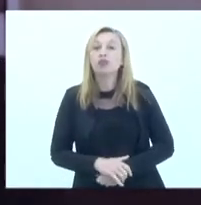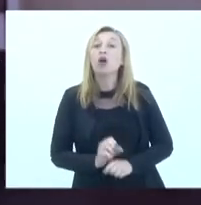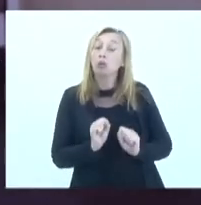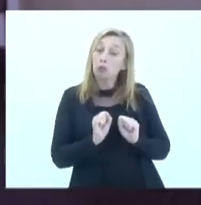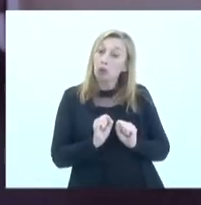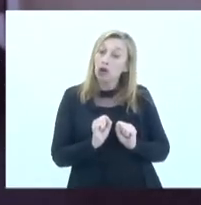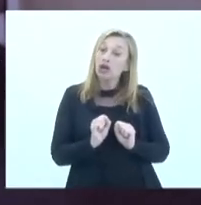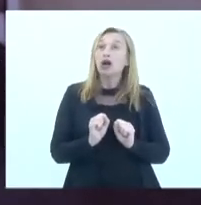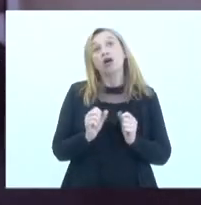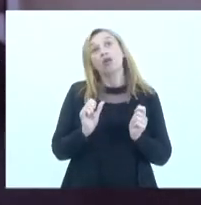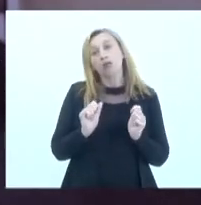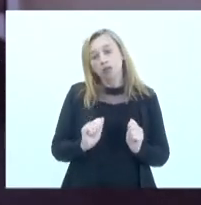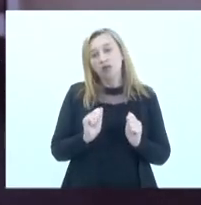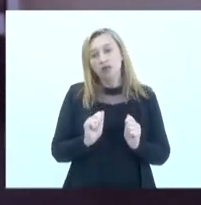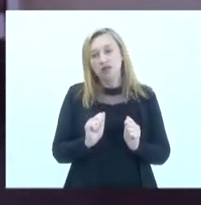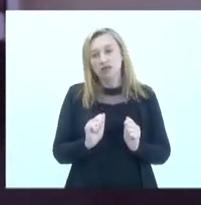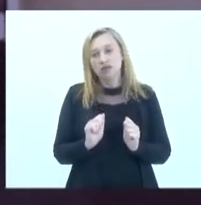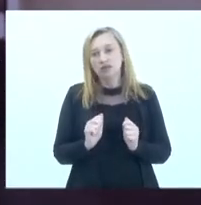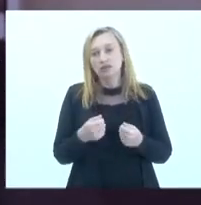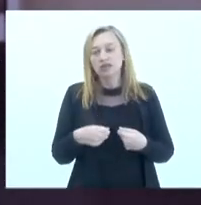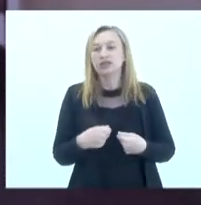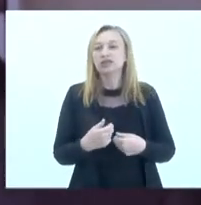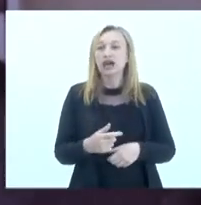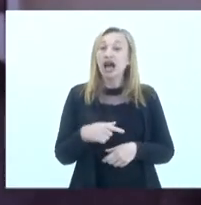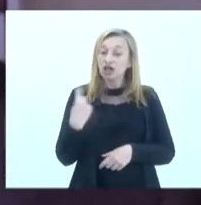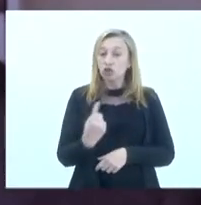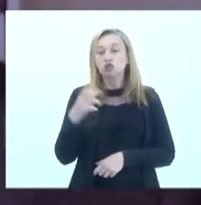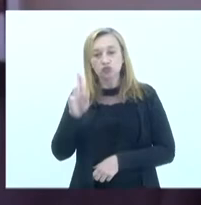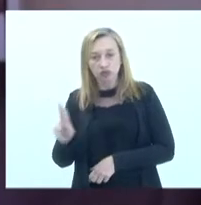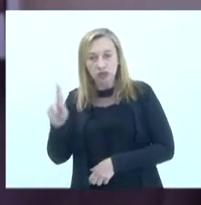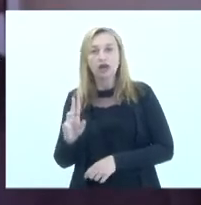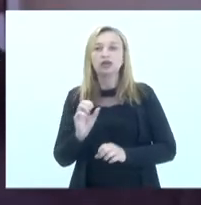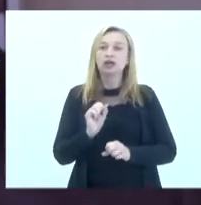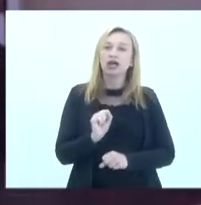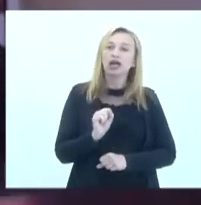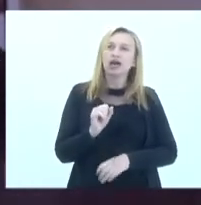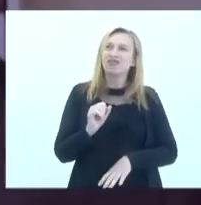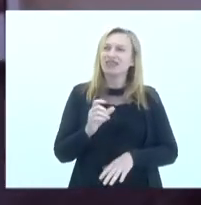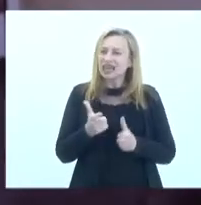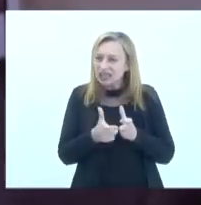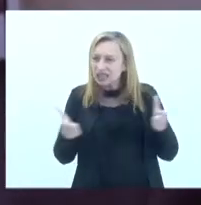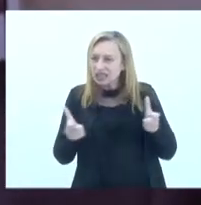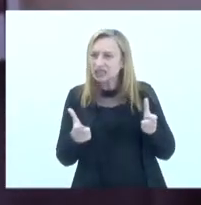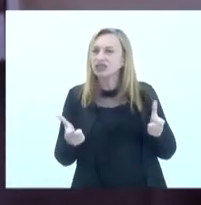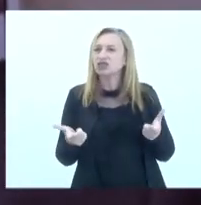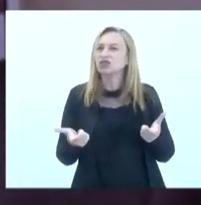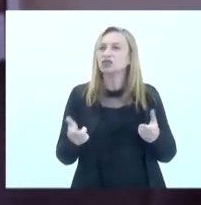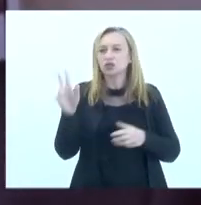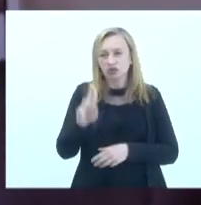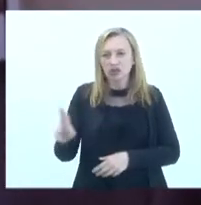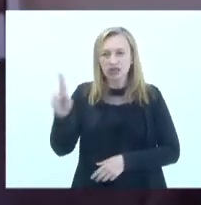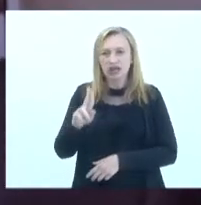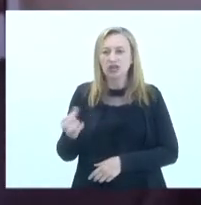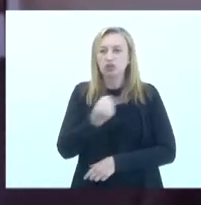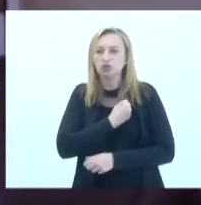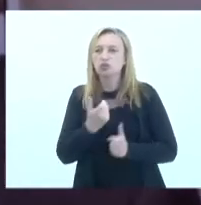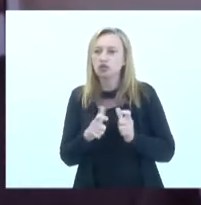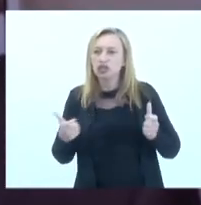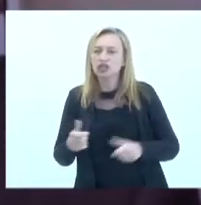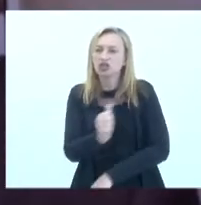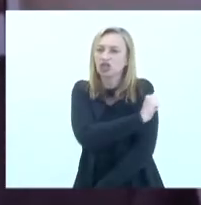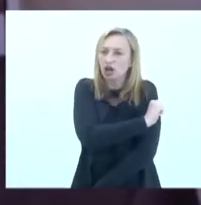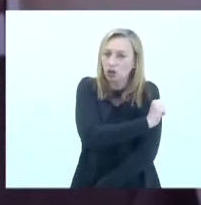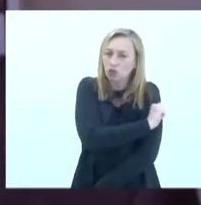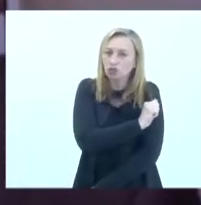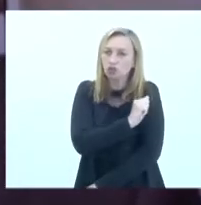sejam desconhecidos da maioria. A nossa universidade ela é a maior, entre as maiores universidades e alunos ativos do Brasil,